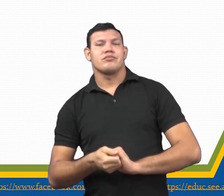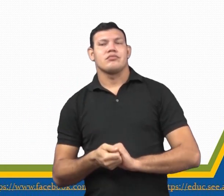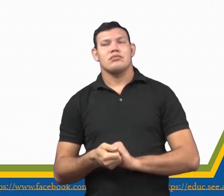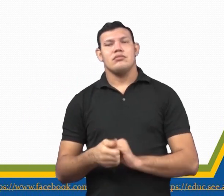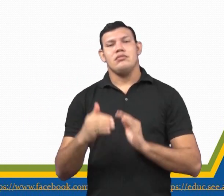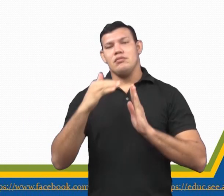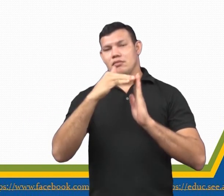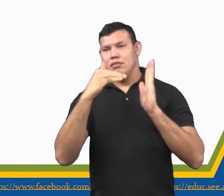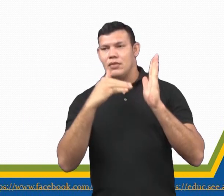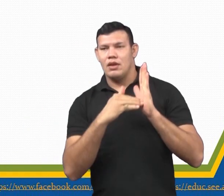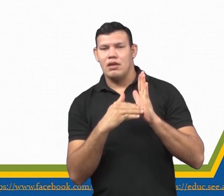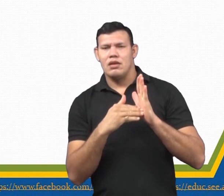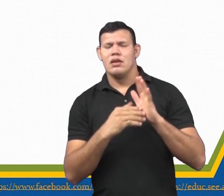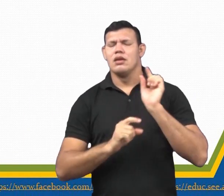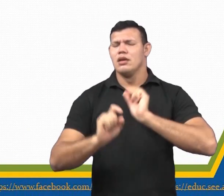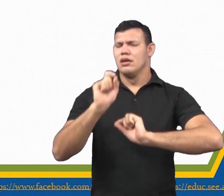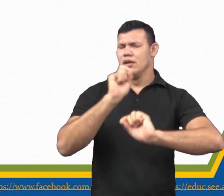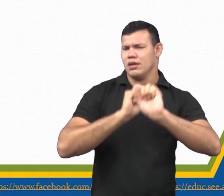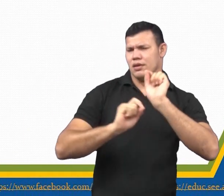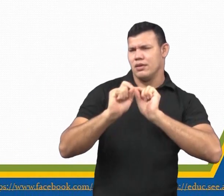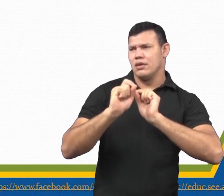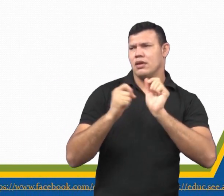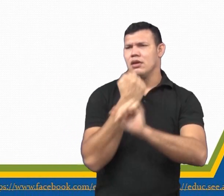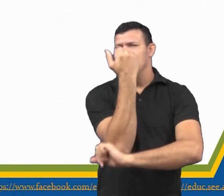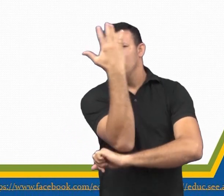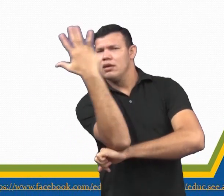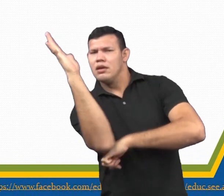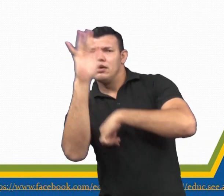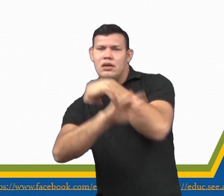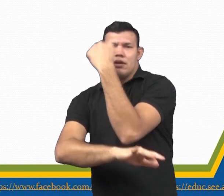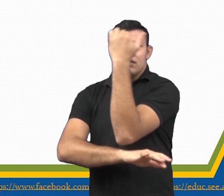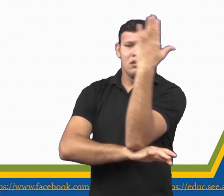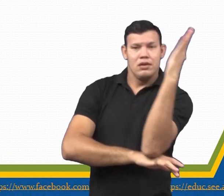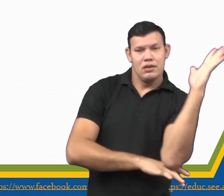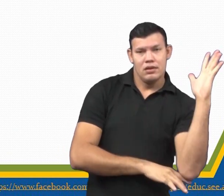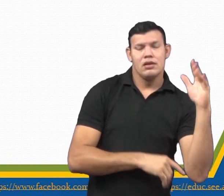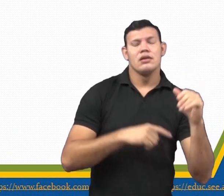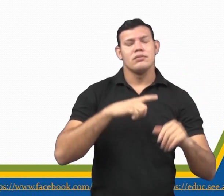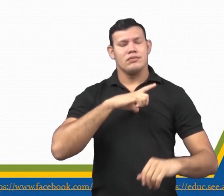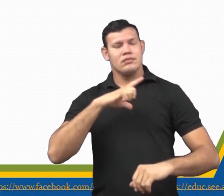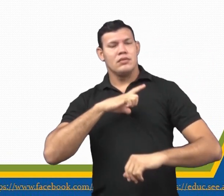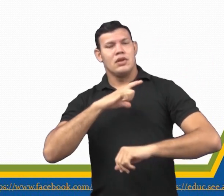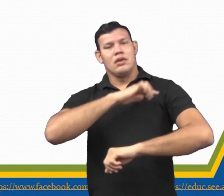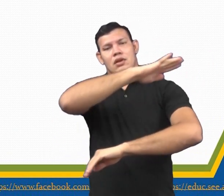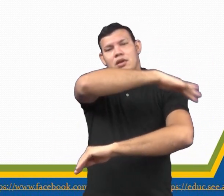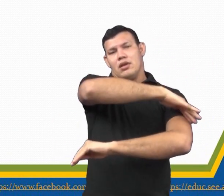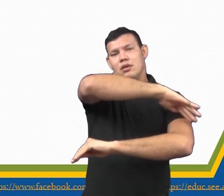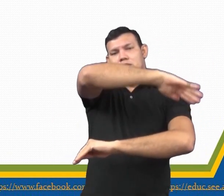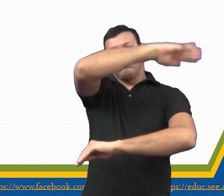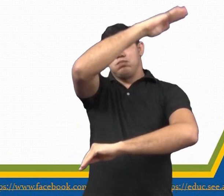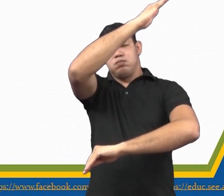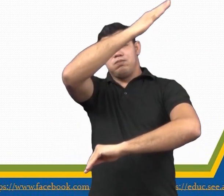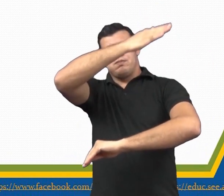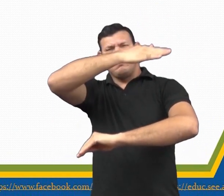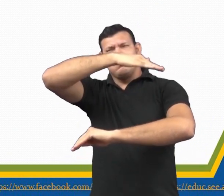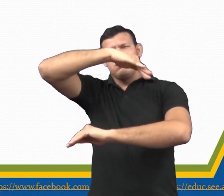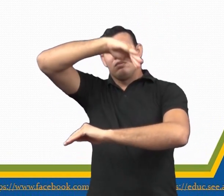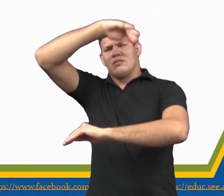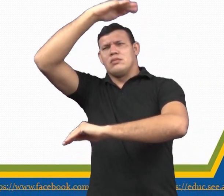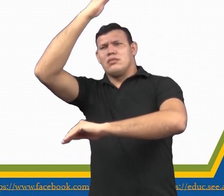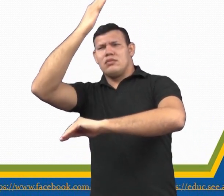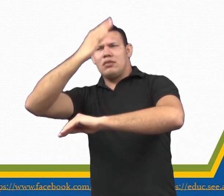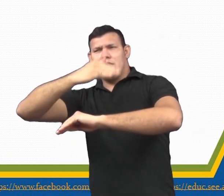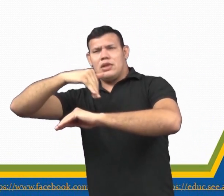1931. Quanto ao espaço natural, temos a Cordilheira Australiana, ponto culminante é o